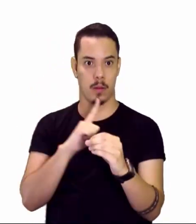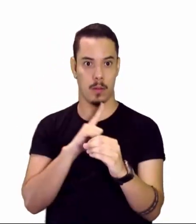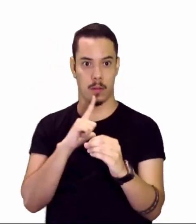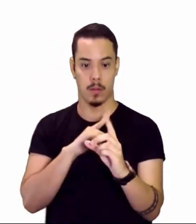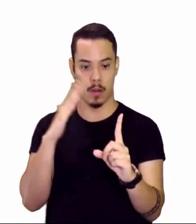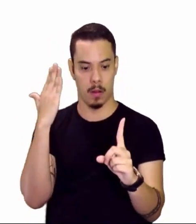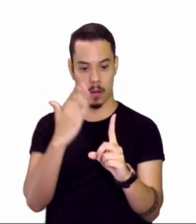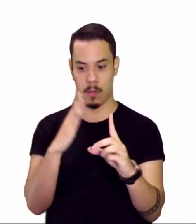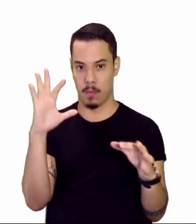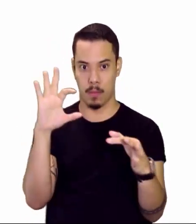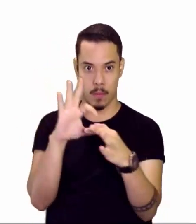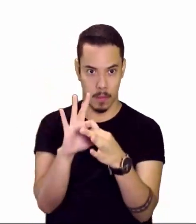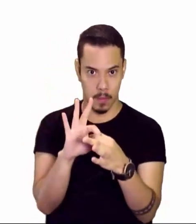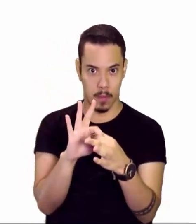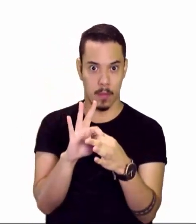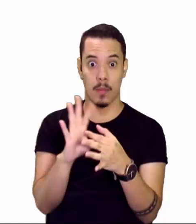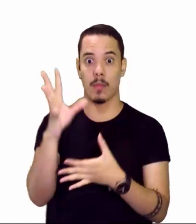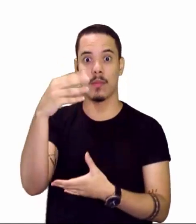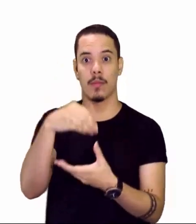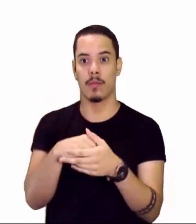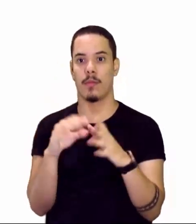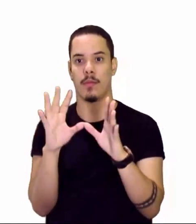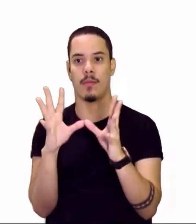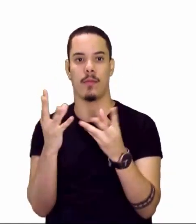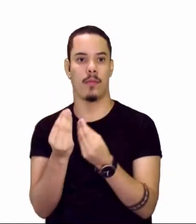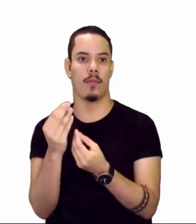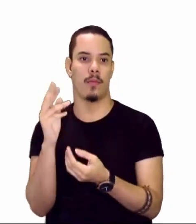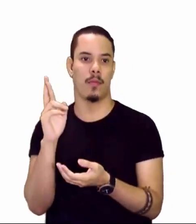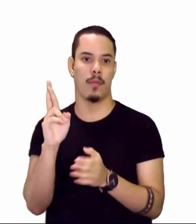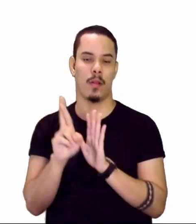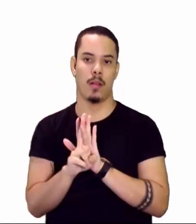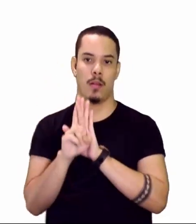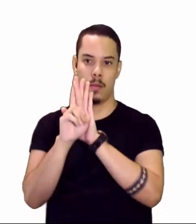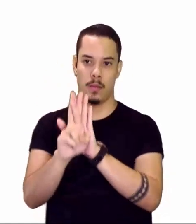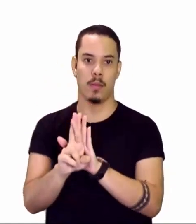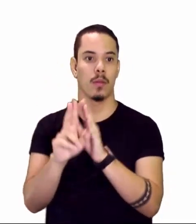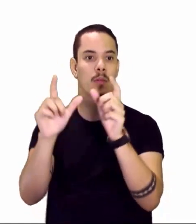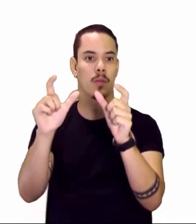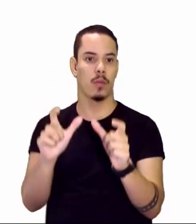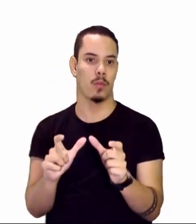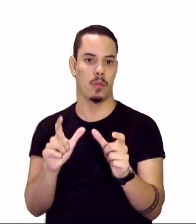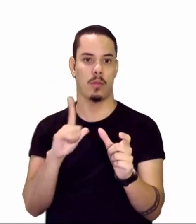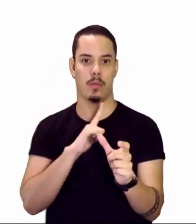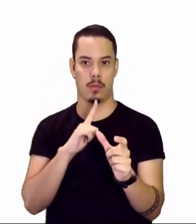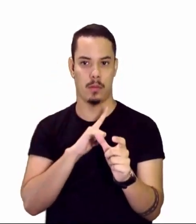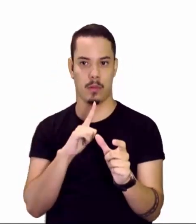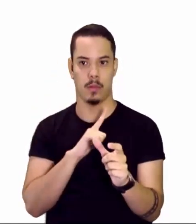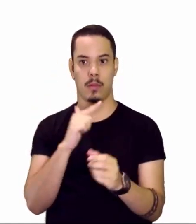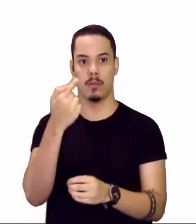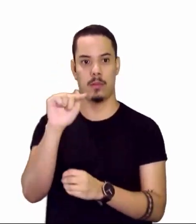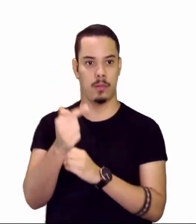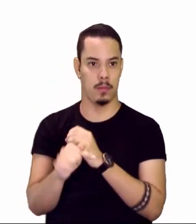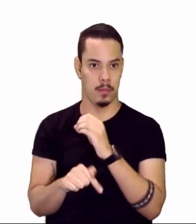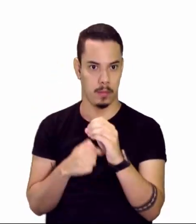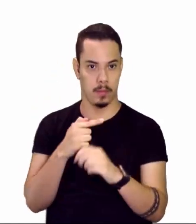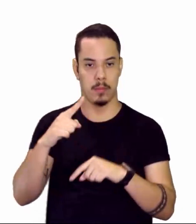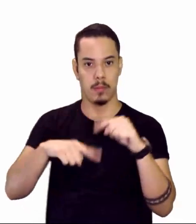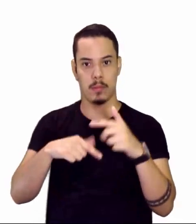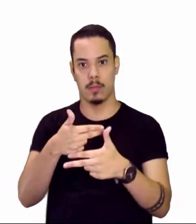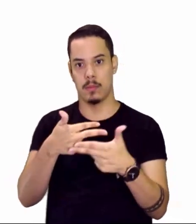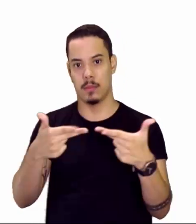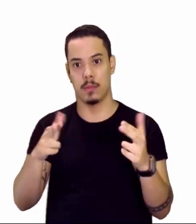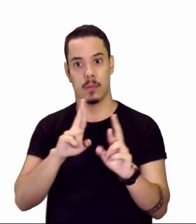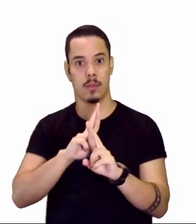ligados, isso ali nas moléculas que estão representadas lá, os átomos de elementos diferentes, eles